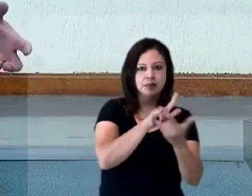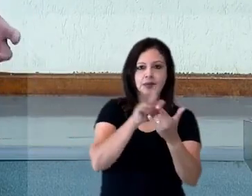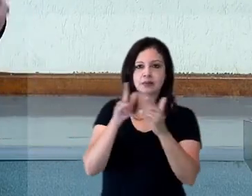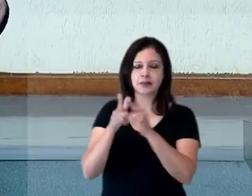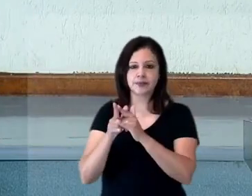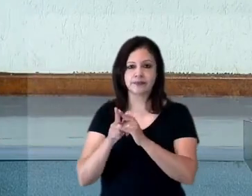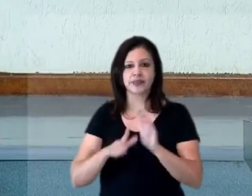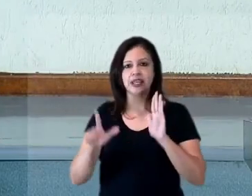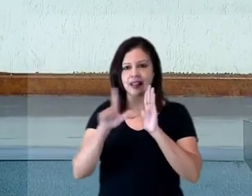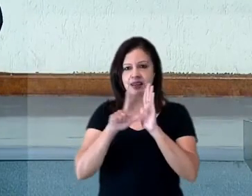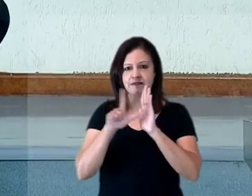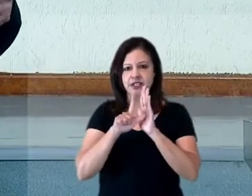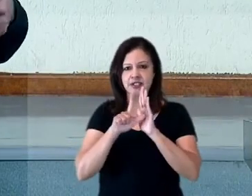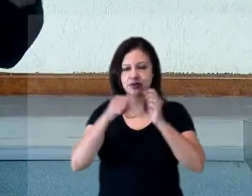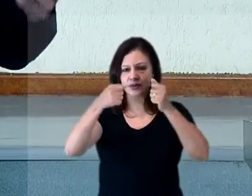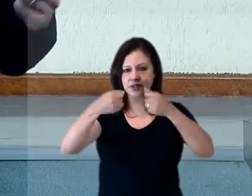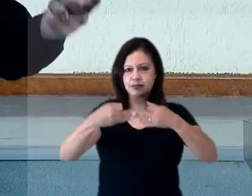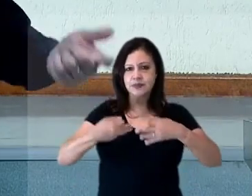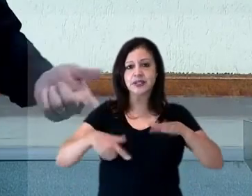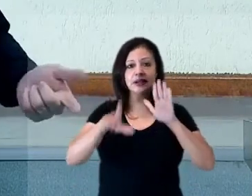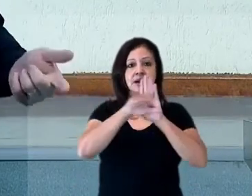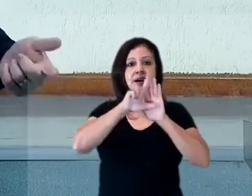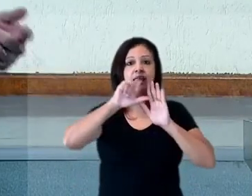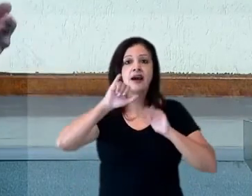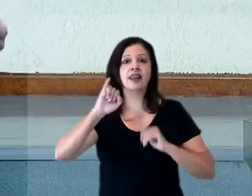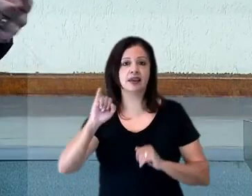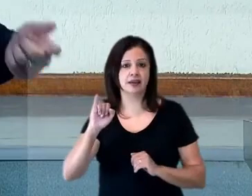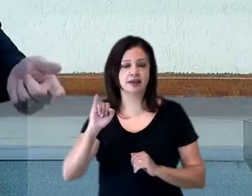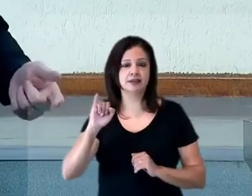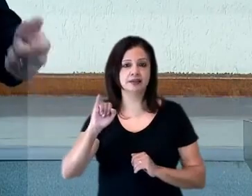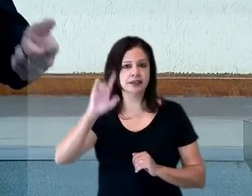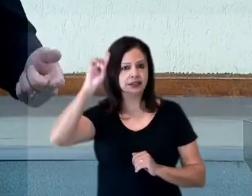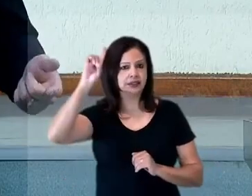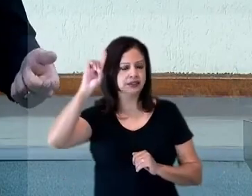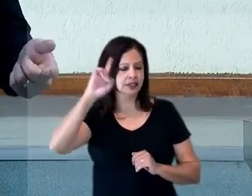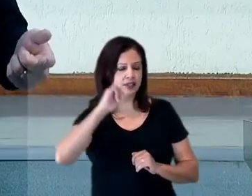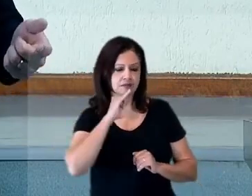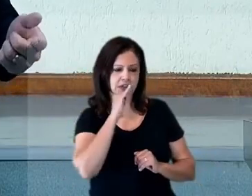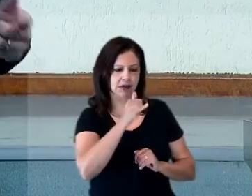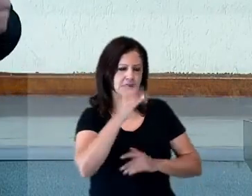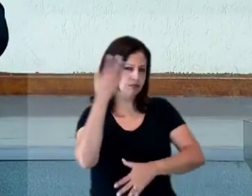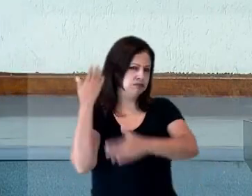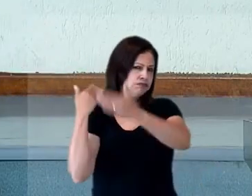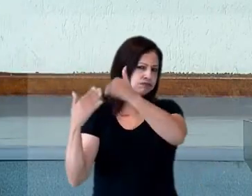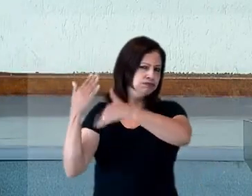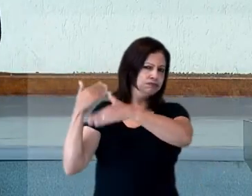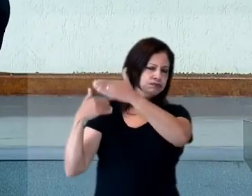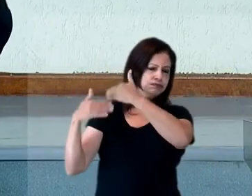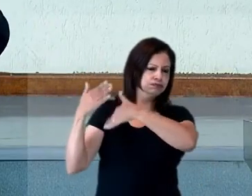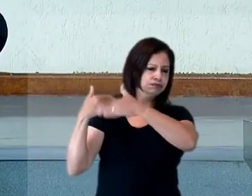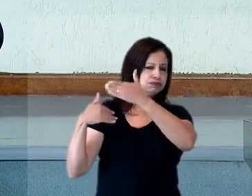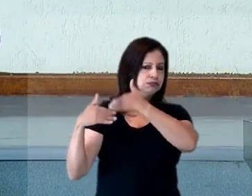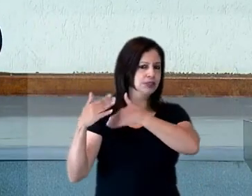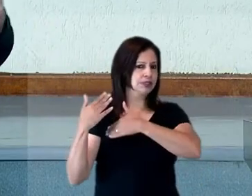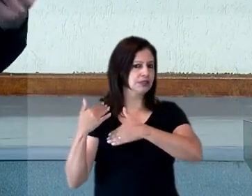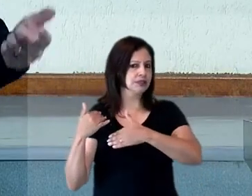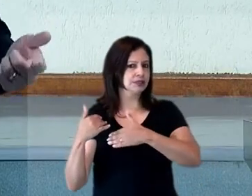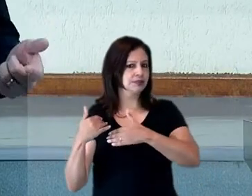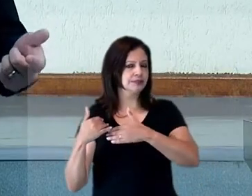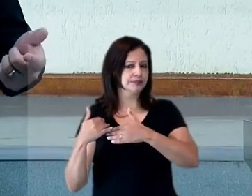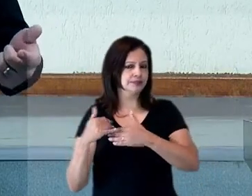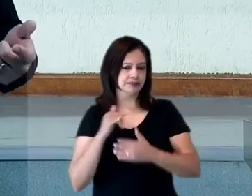leis, e vemos aqui que Deus já havia deixado essa palavra para o povo. Portanto, era novo para